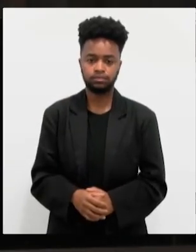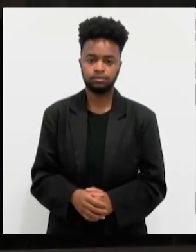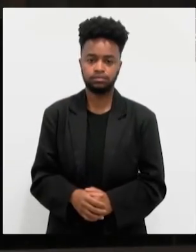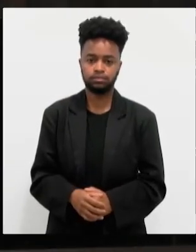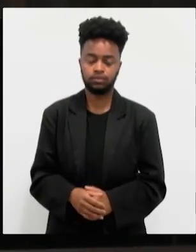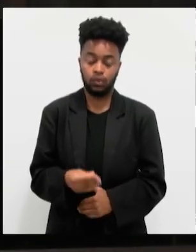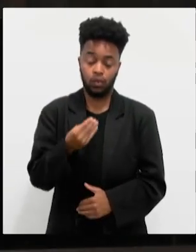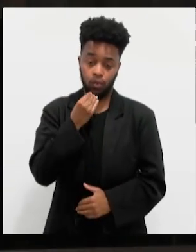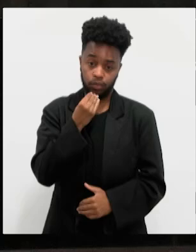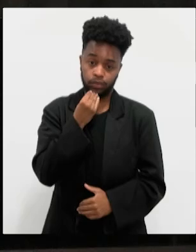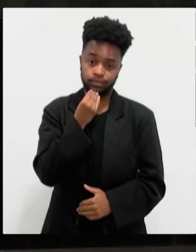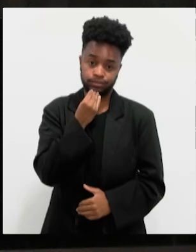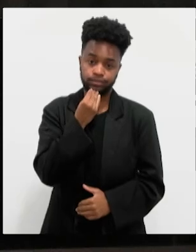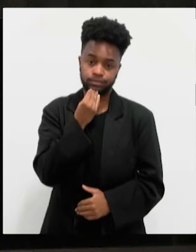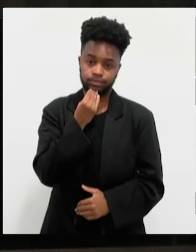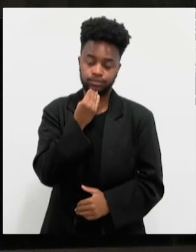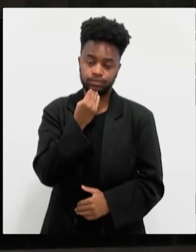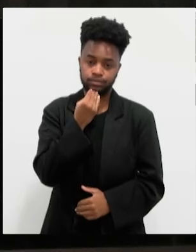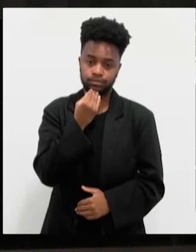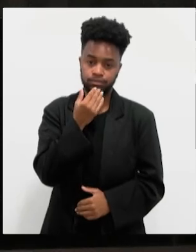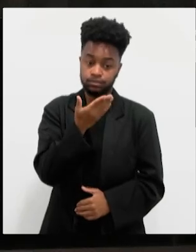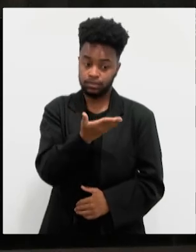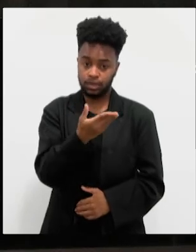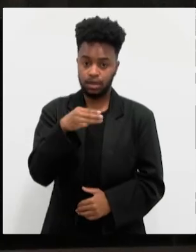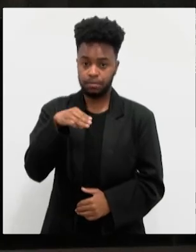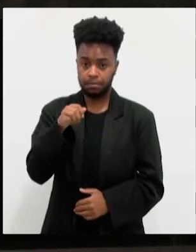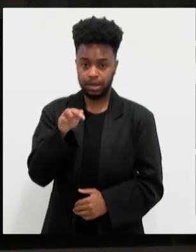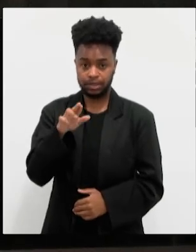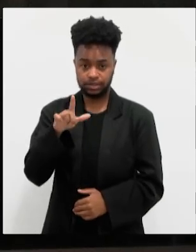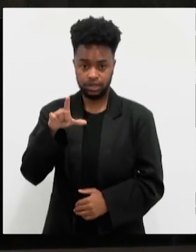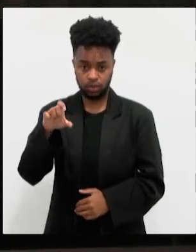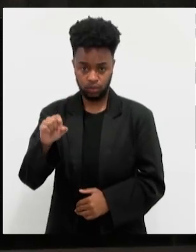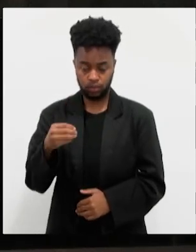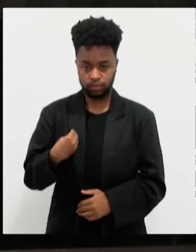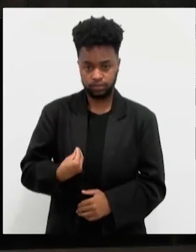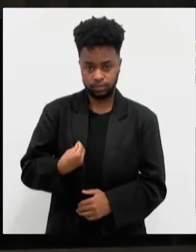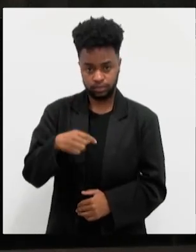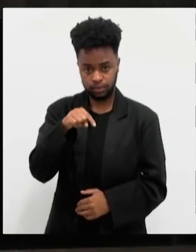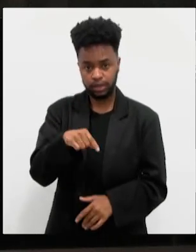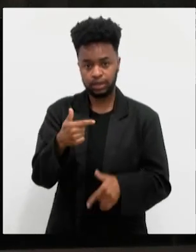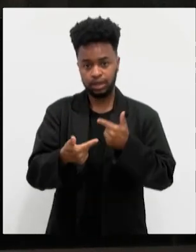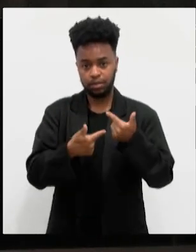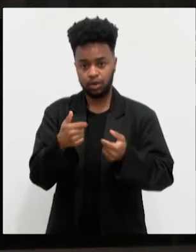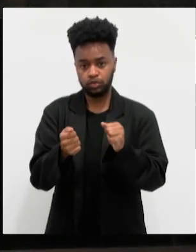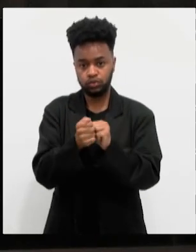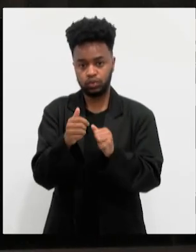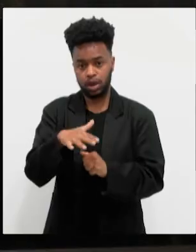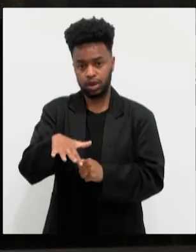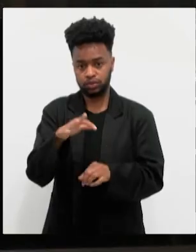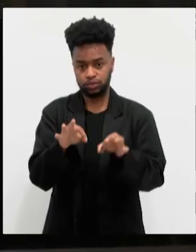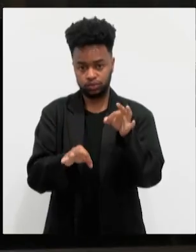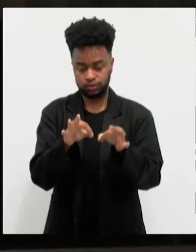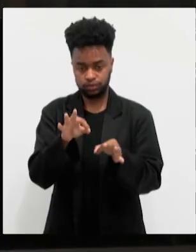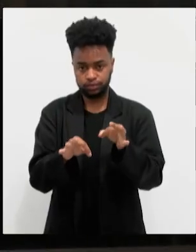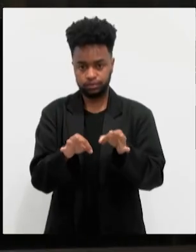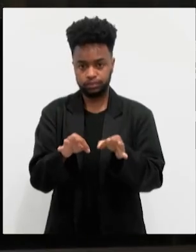É óbvio, né? Marcelo Tavares está aqui, que trabalha conosco na área jurídica.